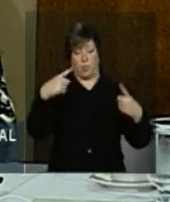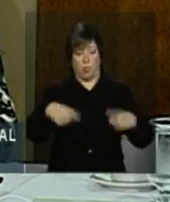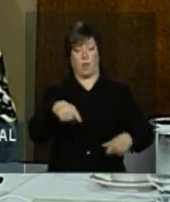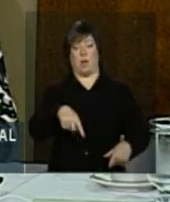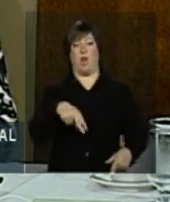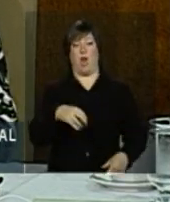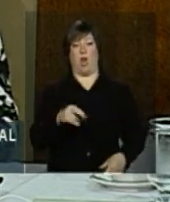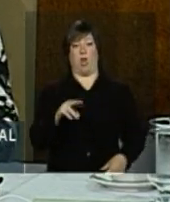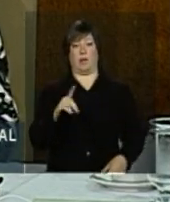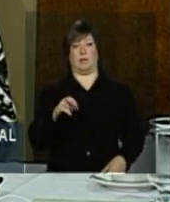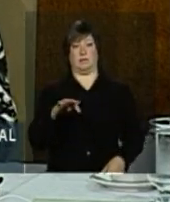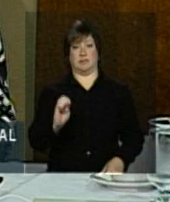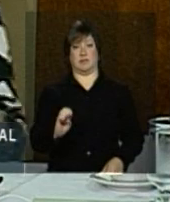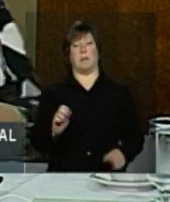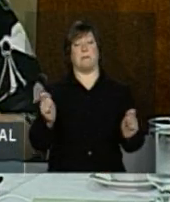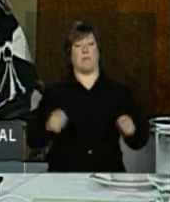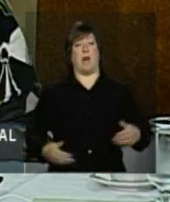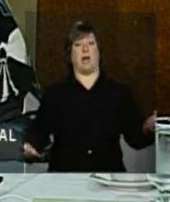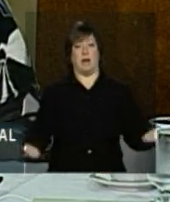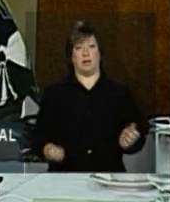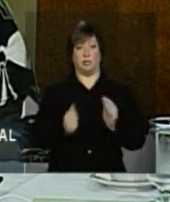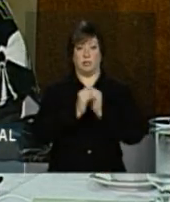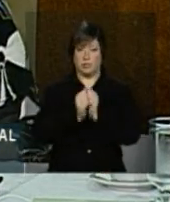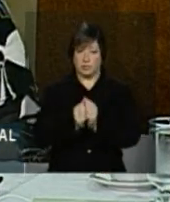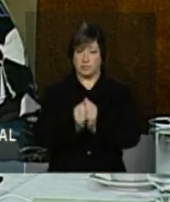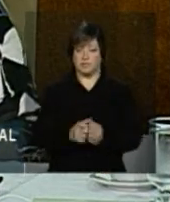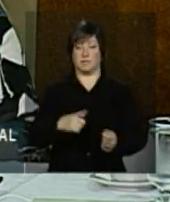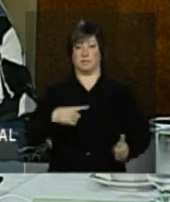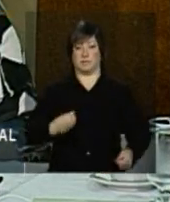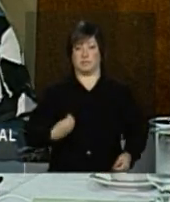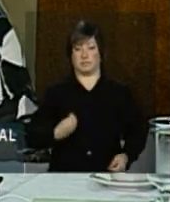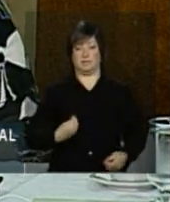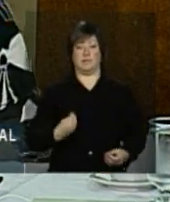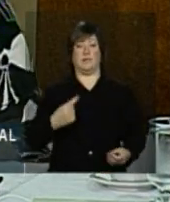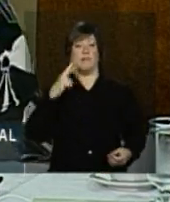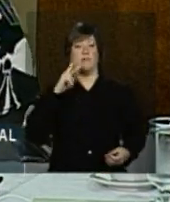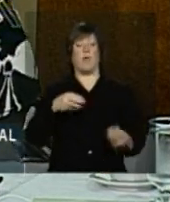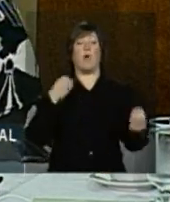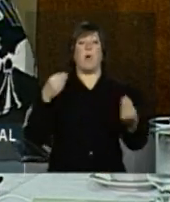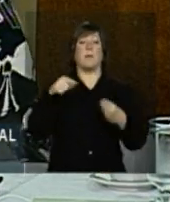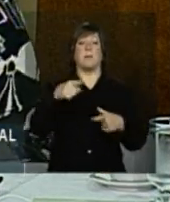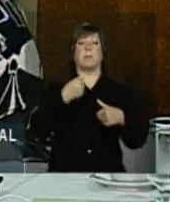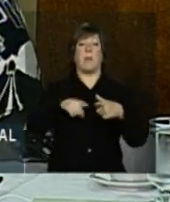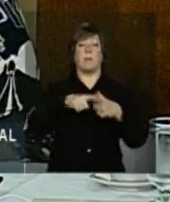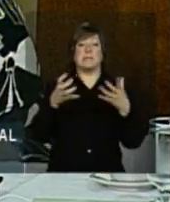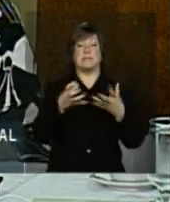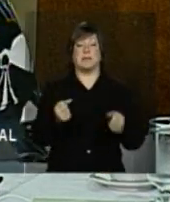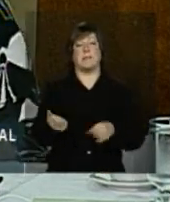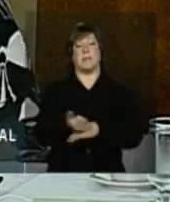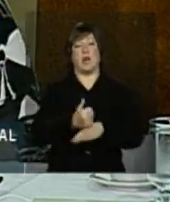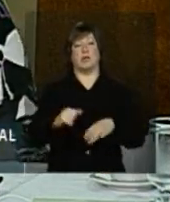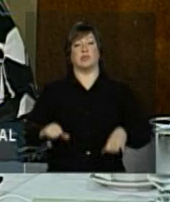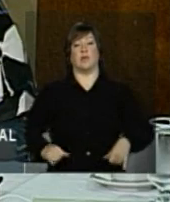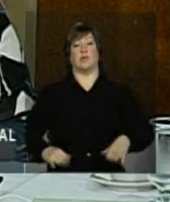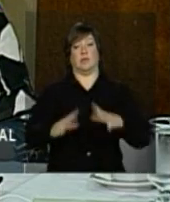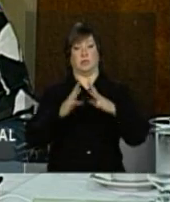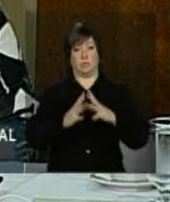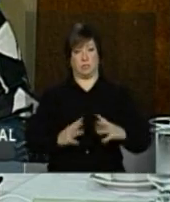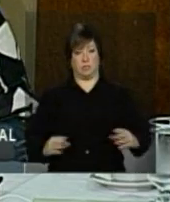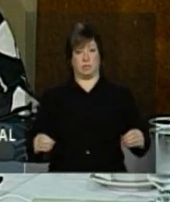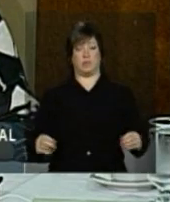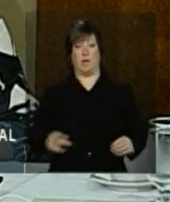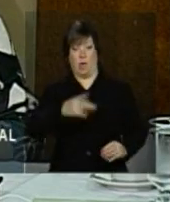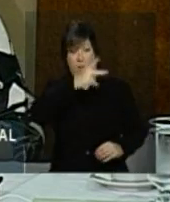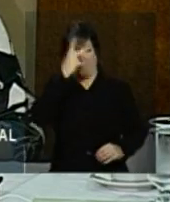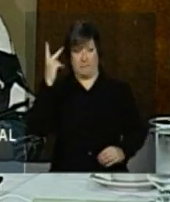partir de agora conviver de forma diferenciada com o semiárido melhorar as nossa produção o que nós queremos no semiárido com a população